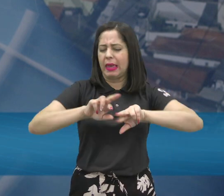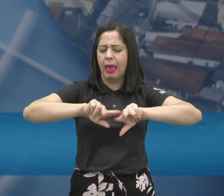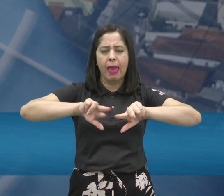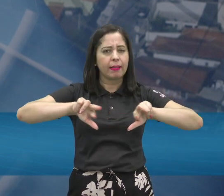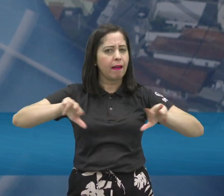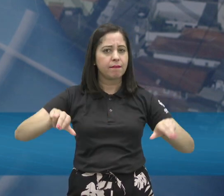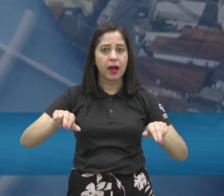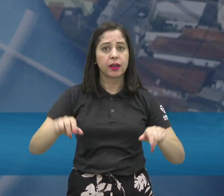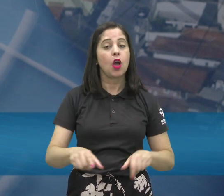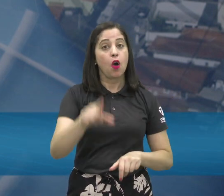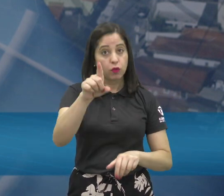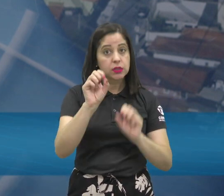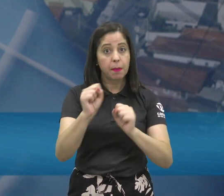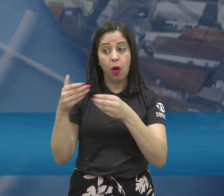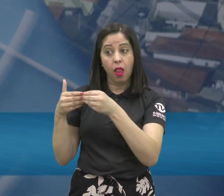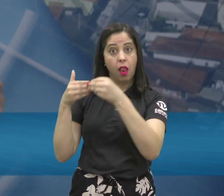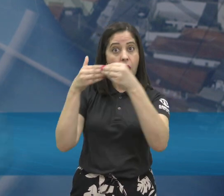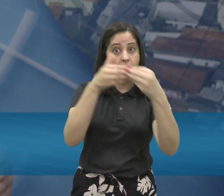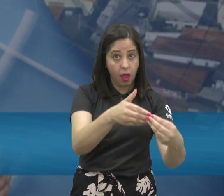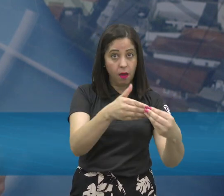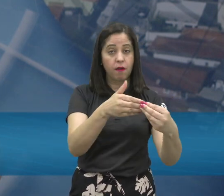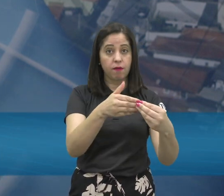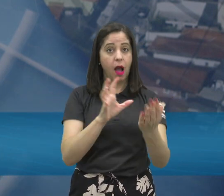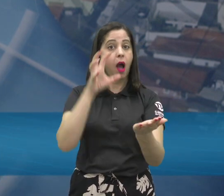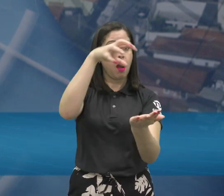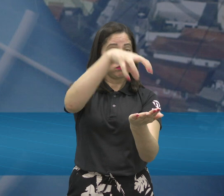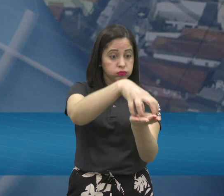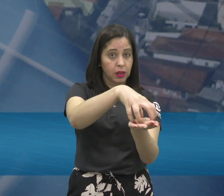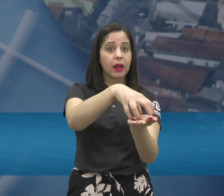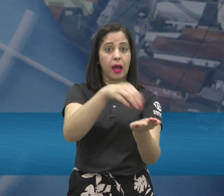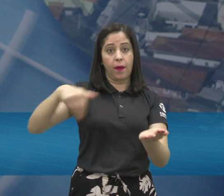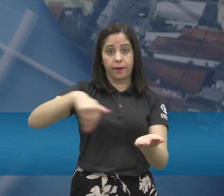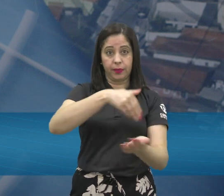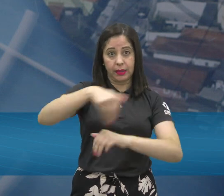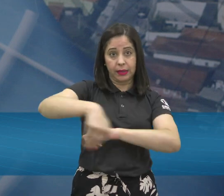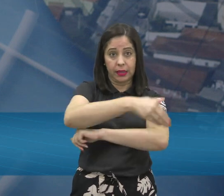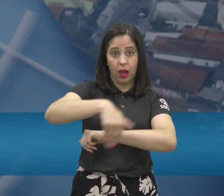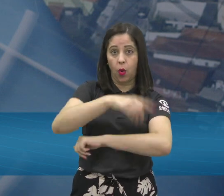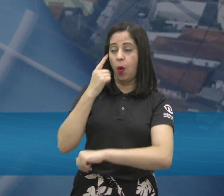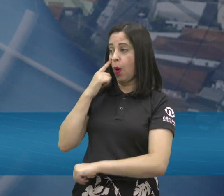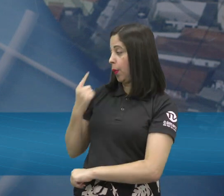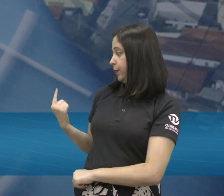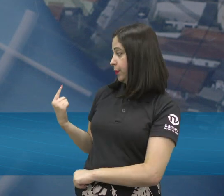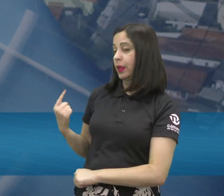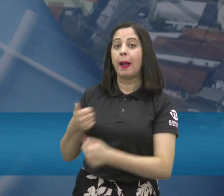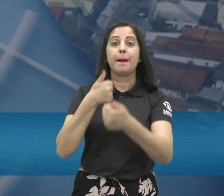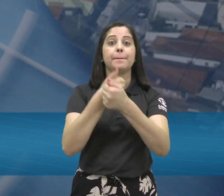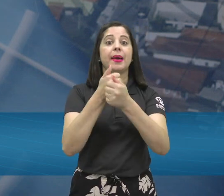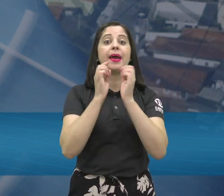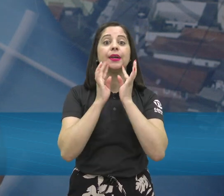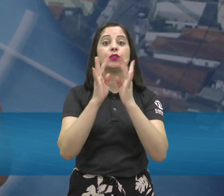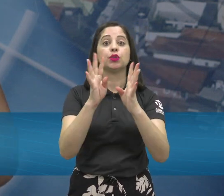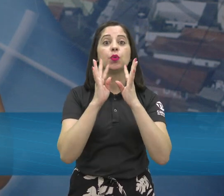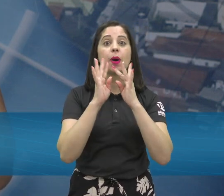Você pode levar essas doações até o Fundo Social, que fica lá no Parque da Cidade, ou quando é algo de grande porte,